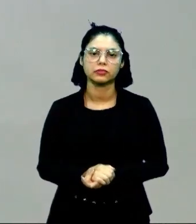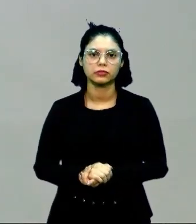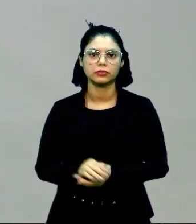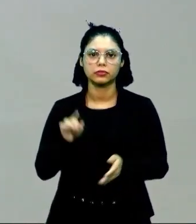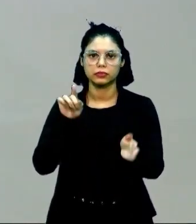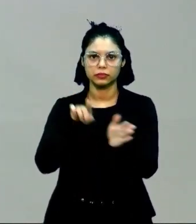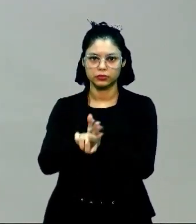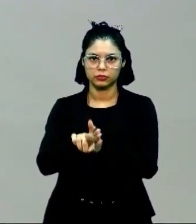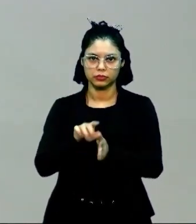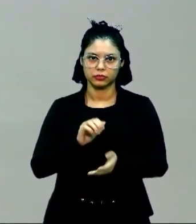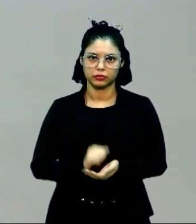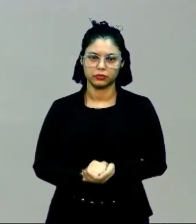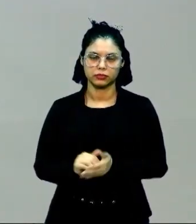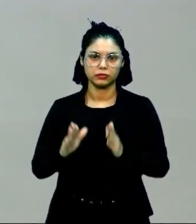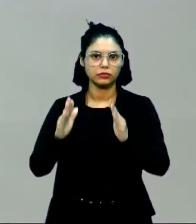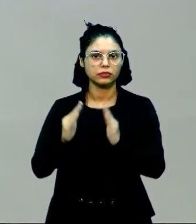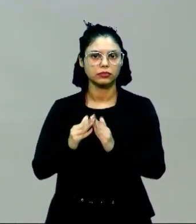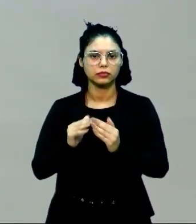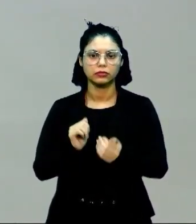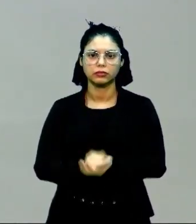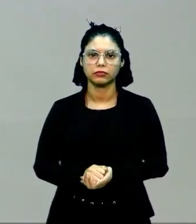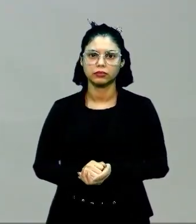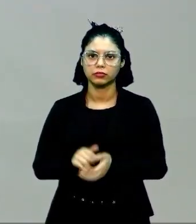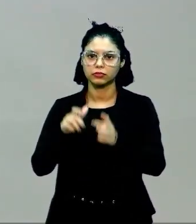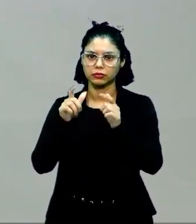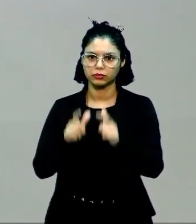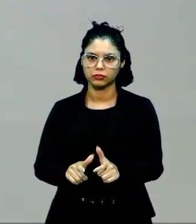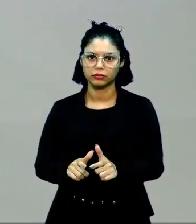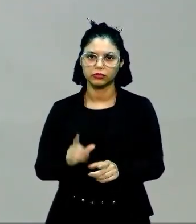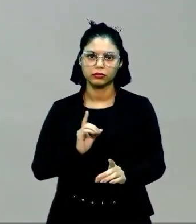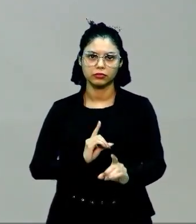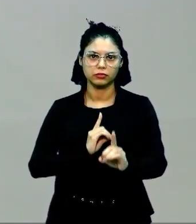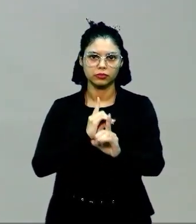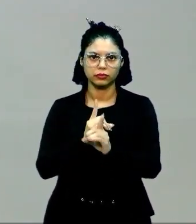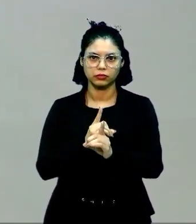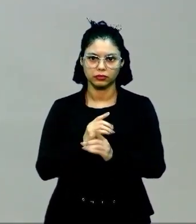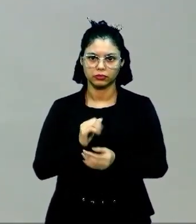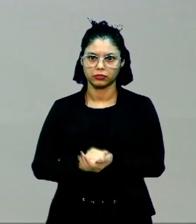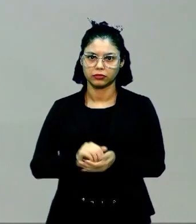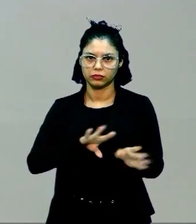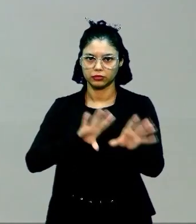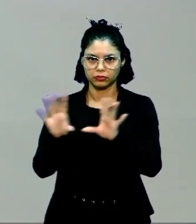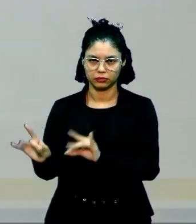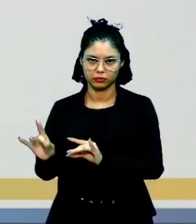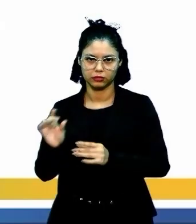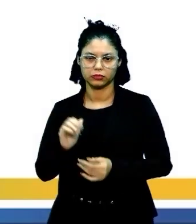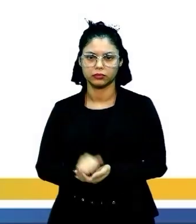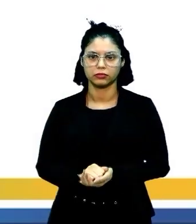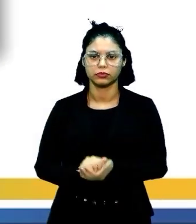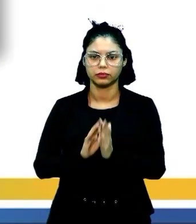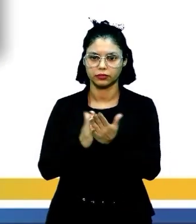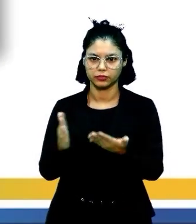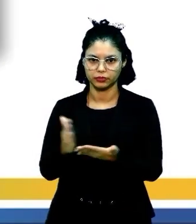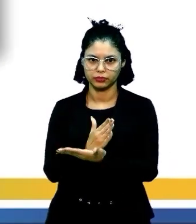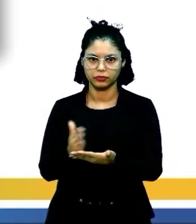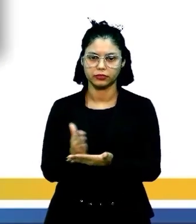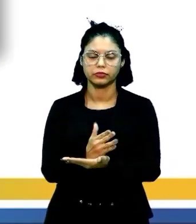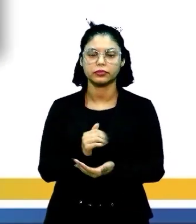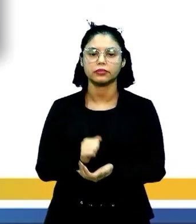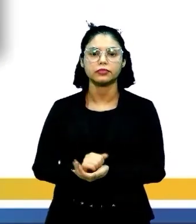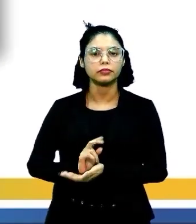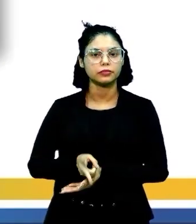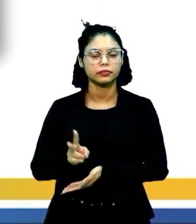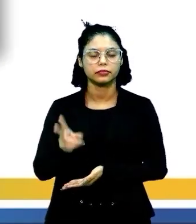dessas questões na sua casa, do lugar onde você se encontra, através desse livro. Então vamos